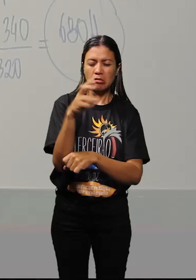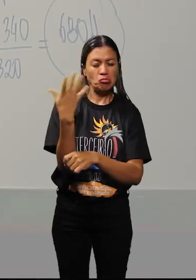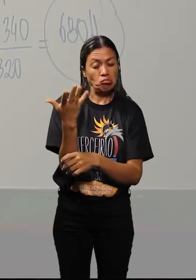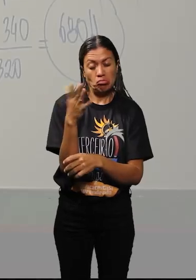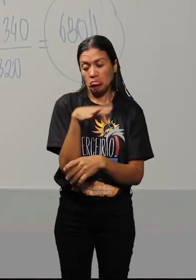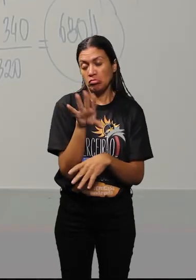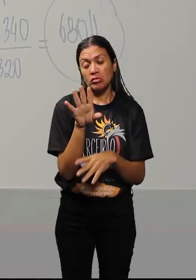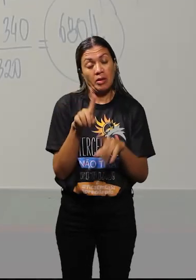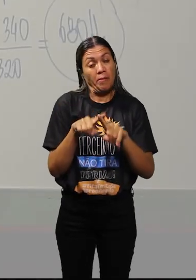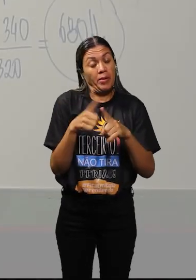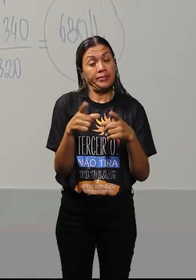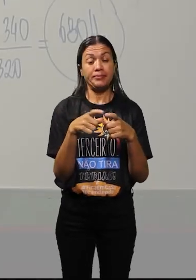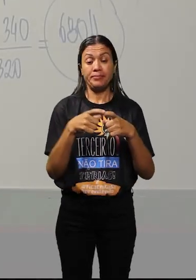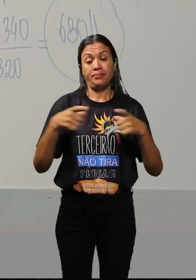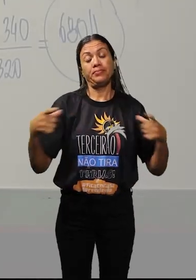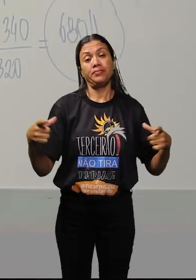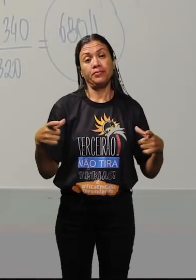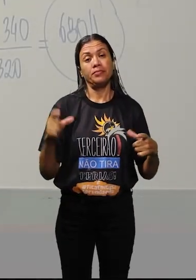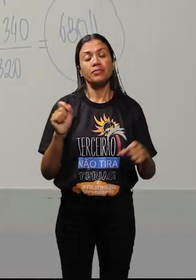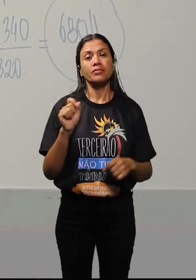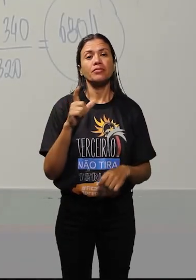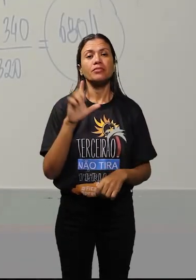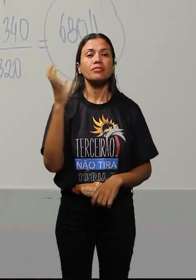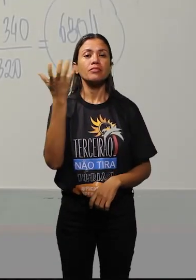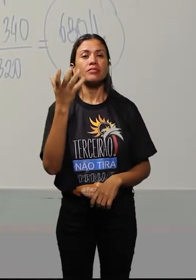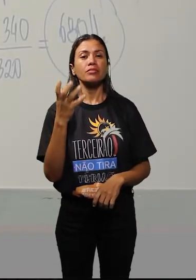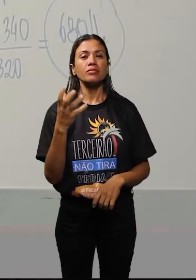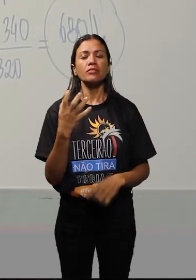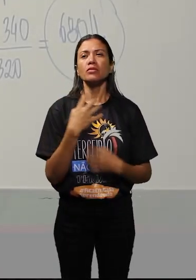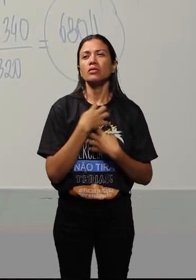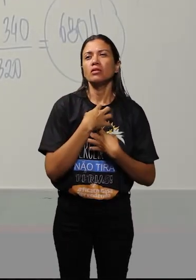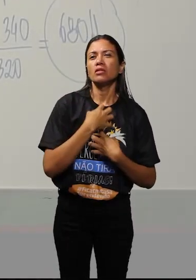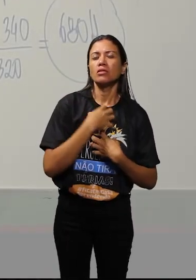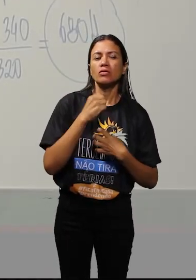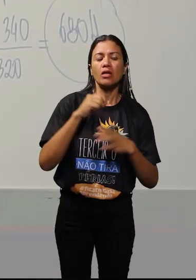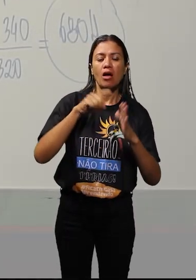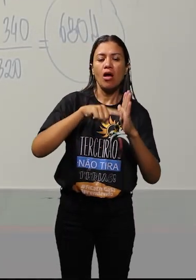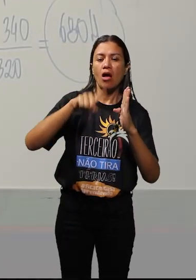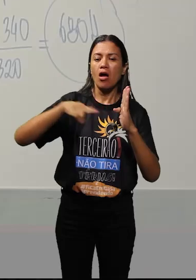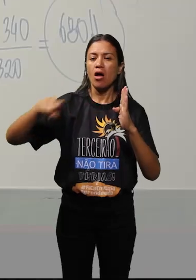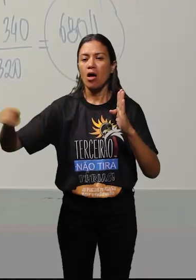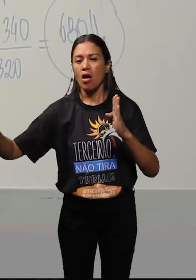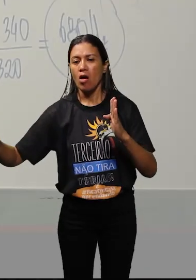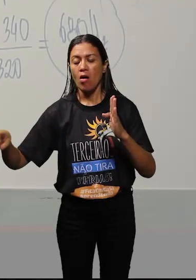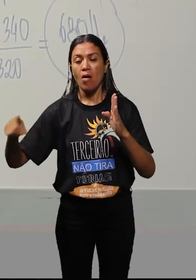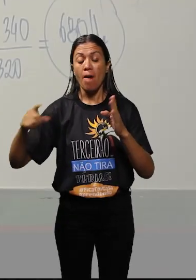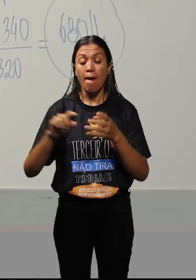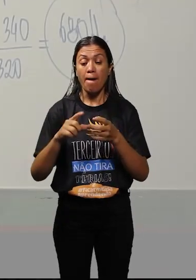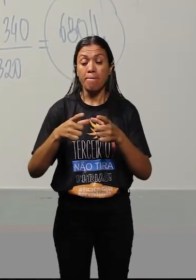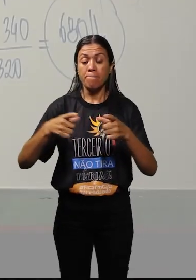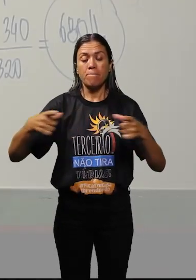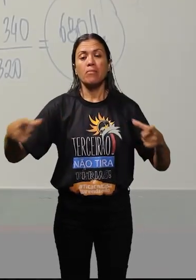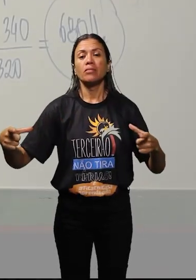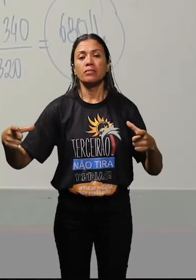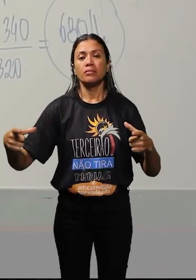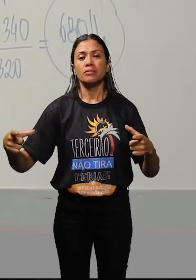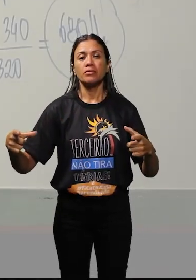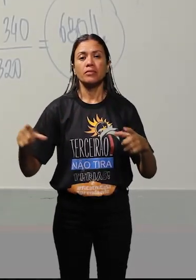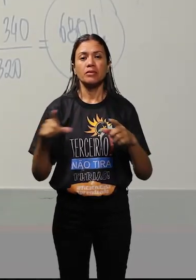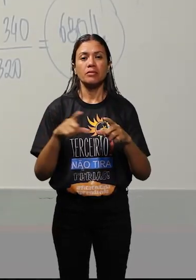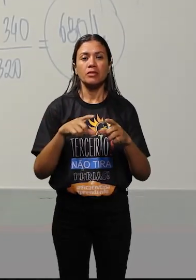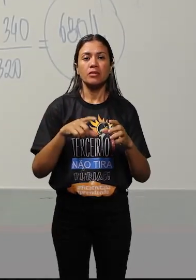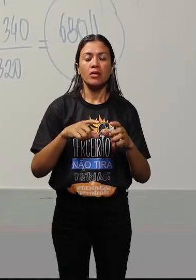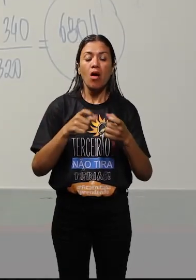uma frequência menor, uma frequência aparente. E você entendendo isso, amiguinho, isso é efeito Doppler,